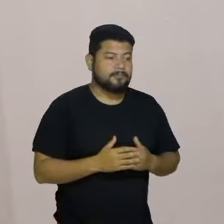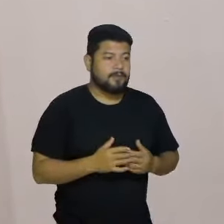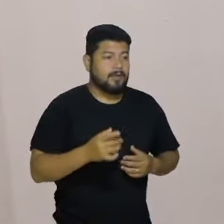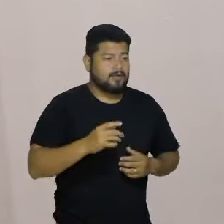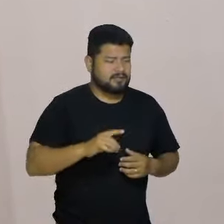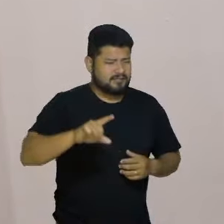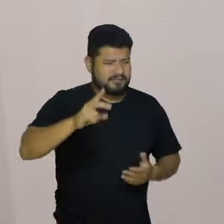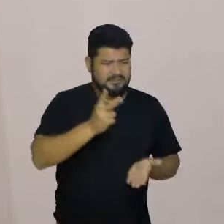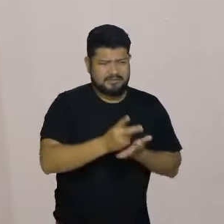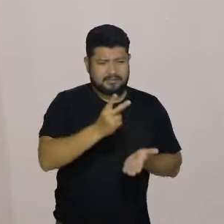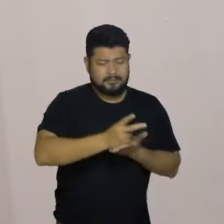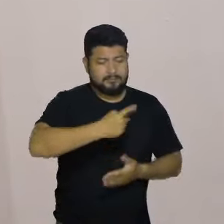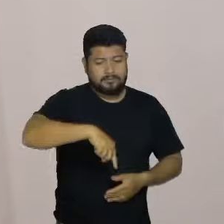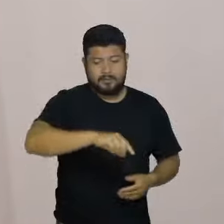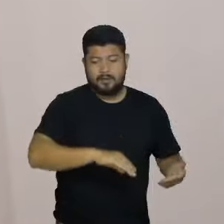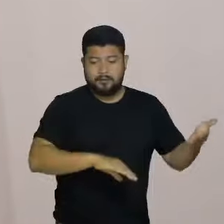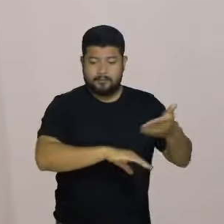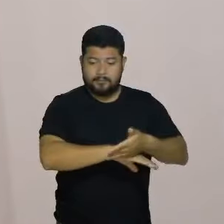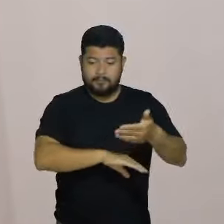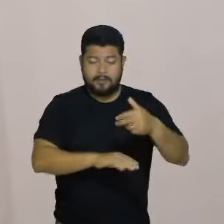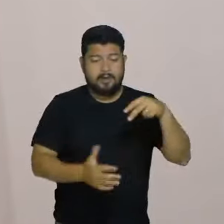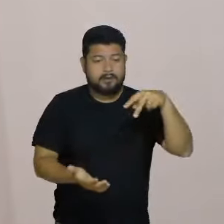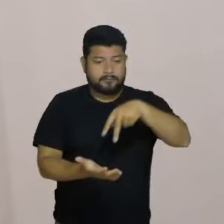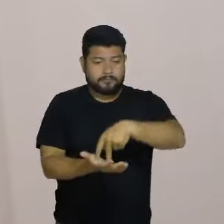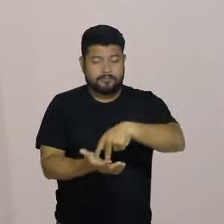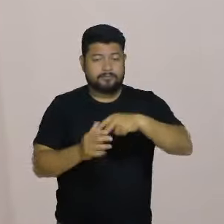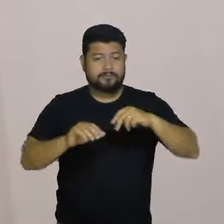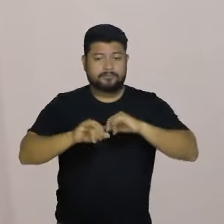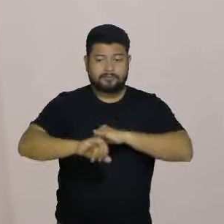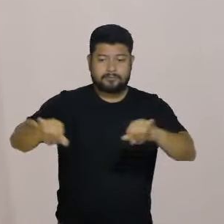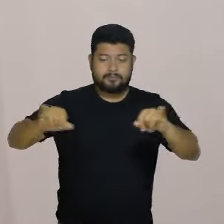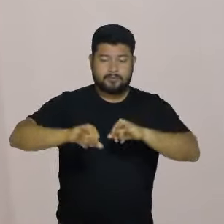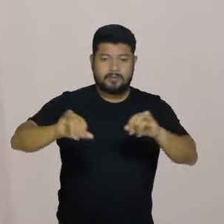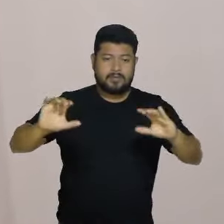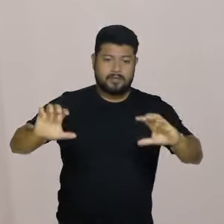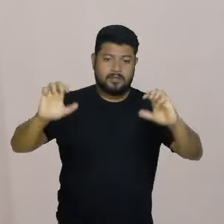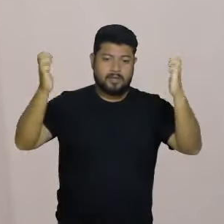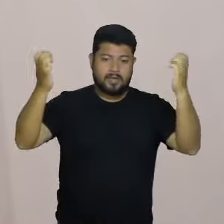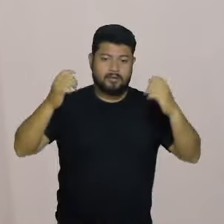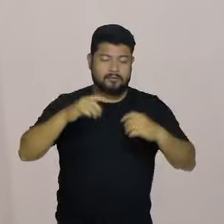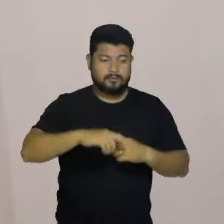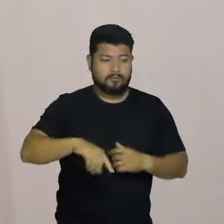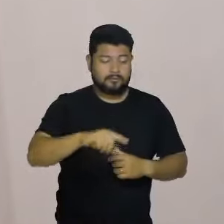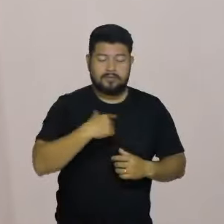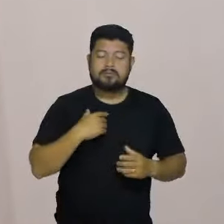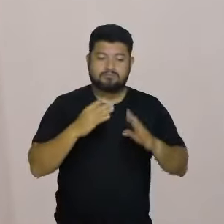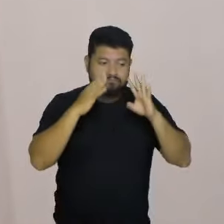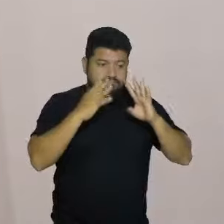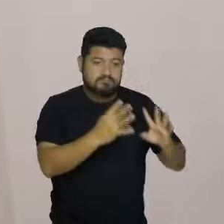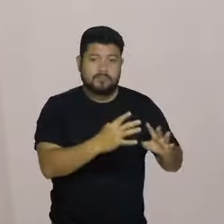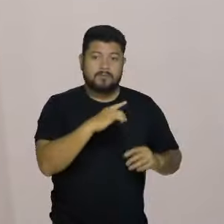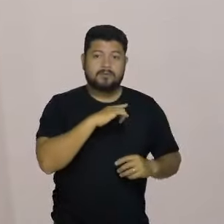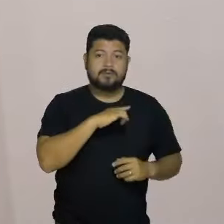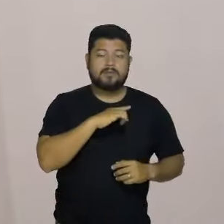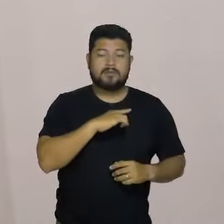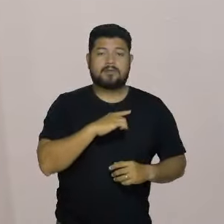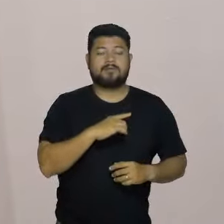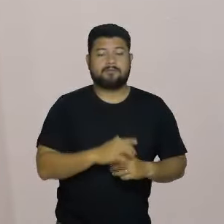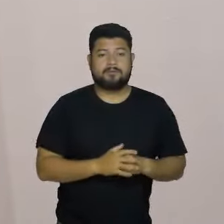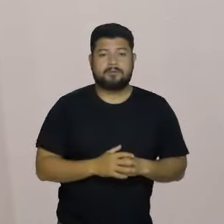casa falar sobre o evento, fomos prontamente atendidos, e, com certeza, todos os impasses